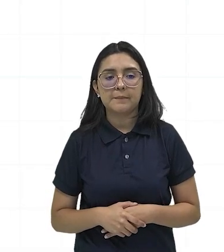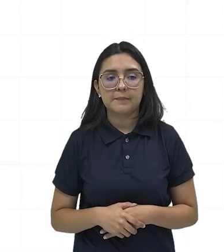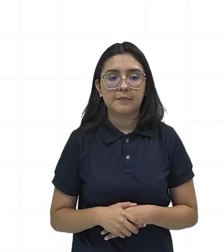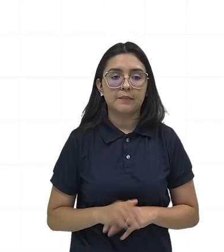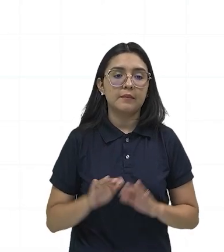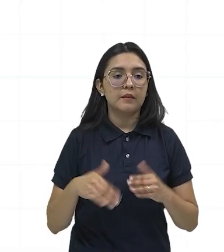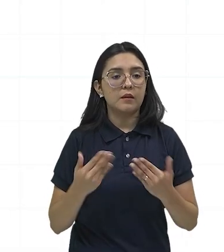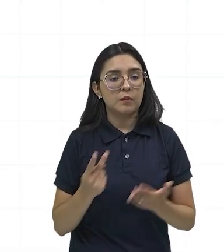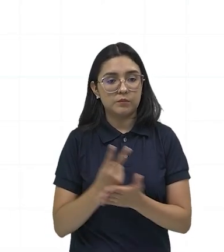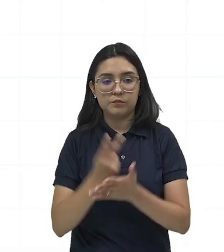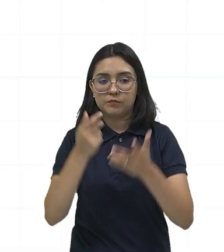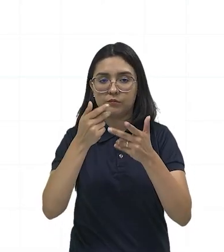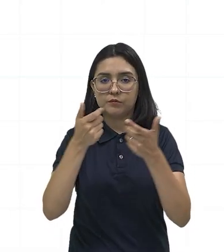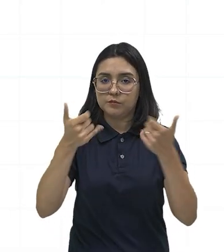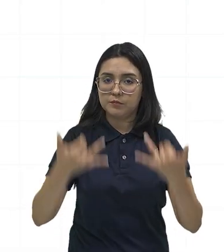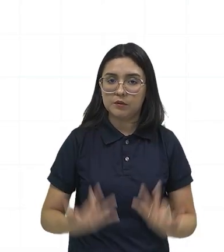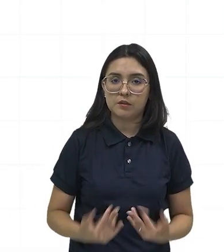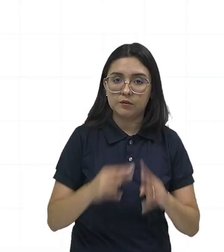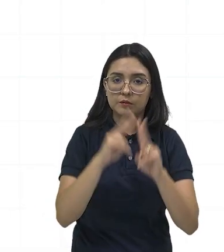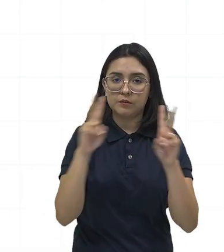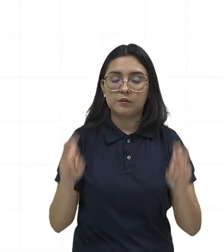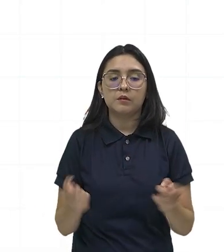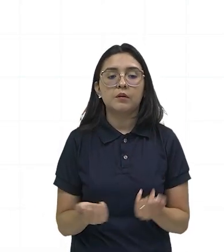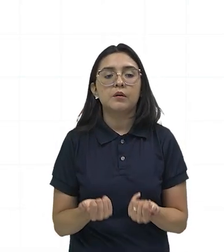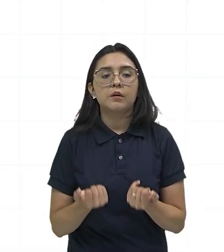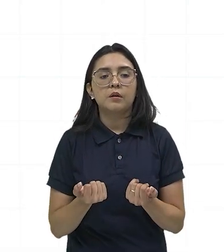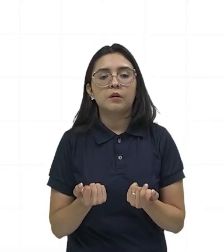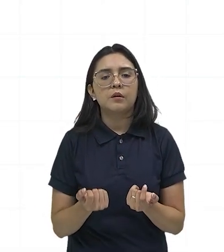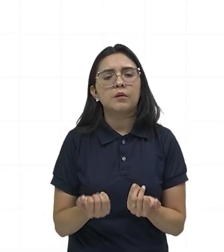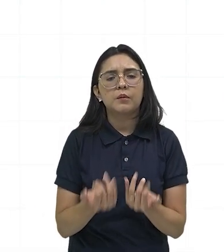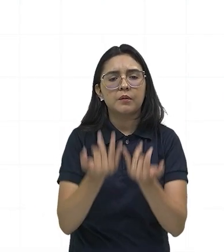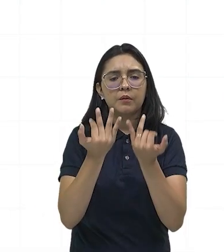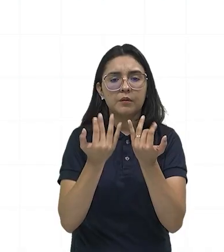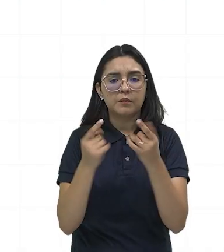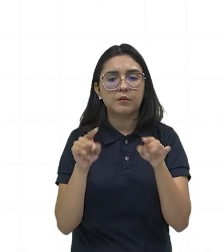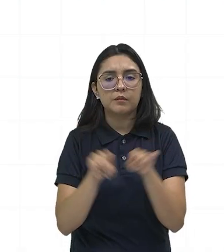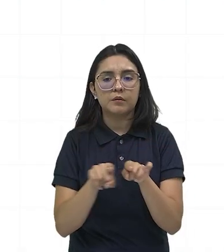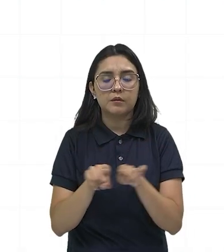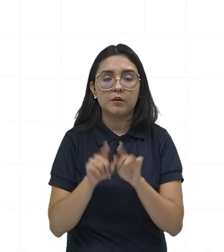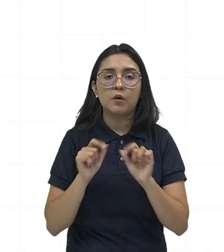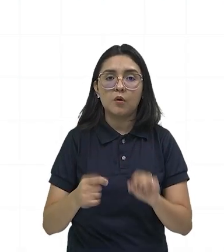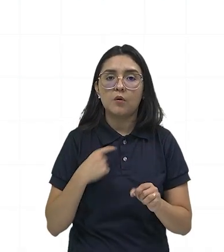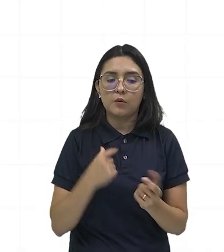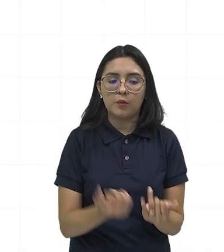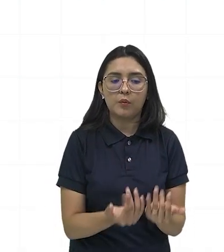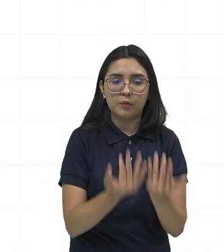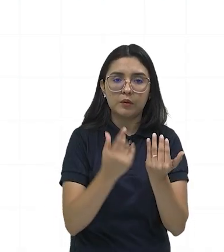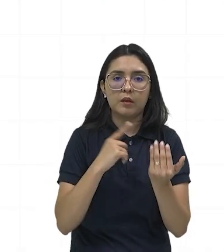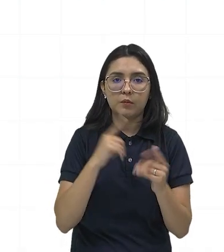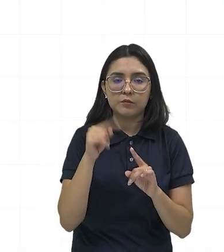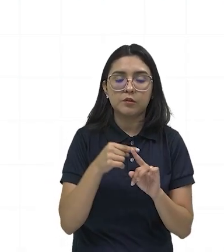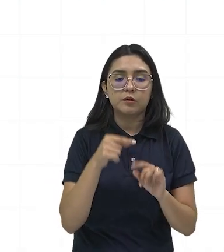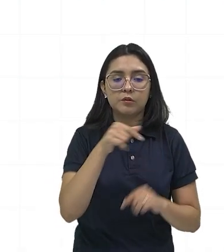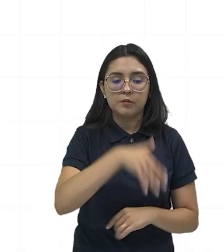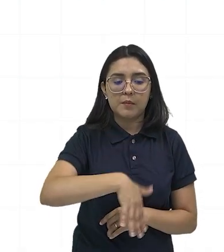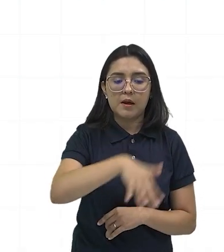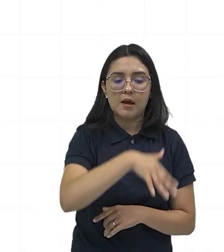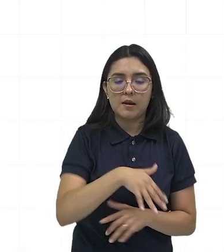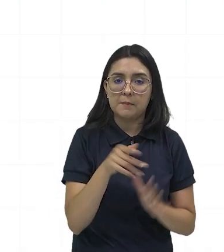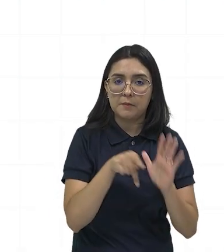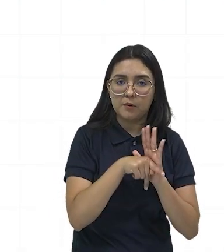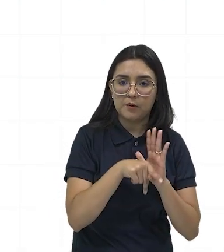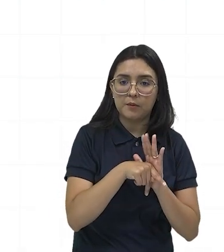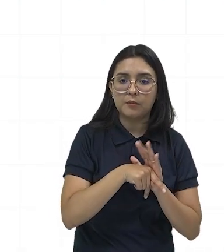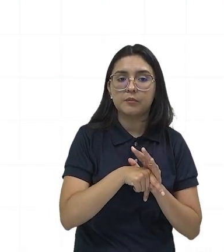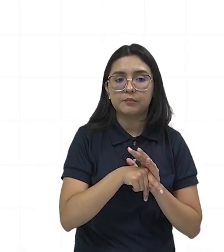das queimadas, nós temos que eventos em que um fogo é intencionalmente iniciado em áreas